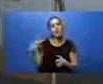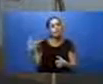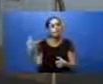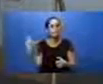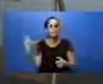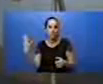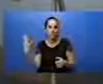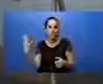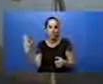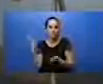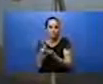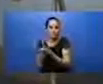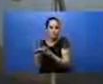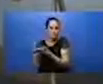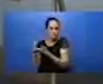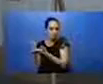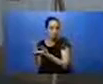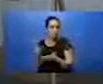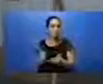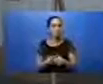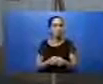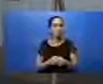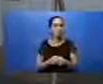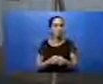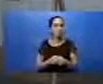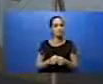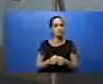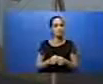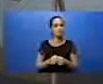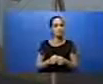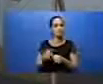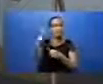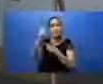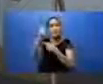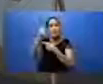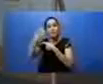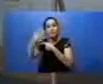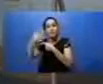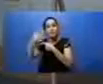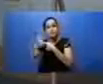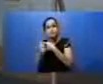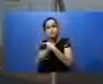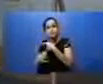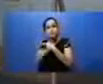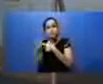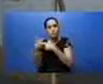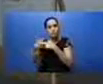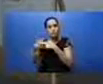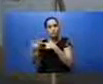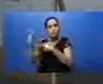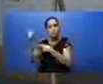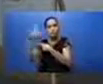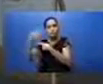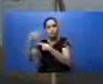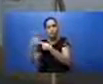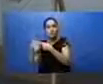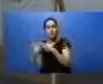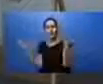metades. Tá. Fração dividido por fração. Nossa, professor, se complica